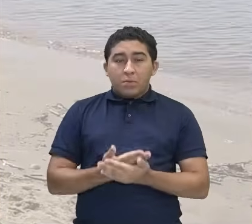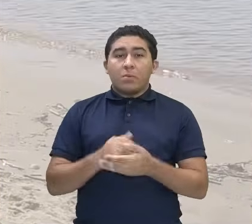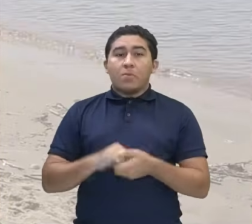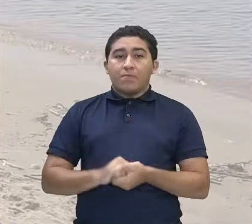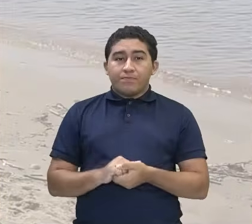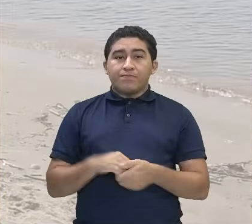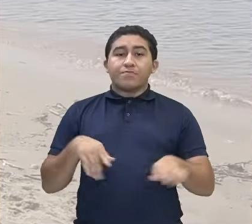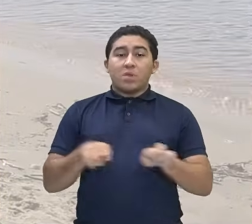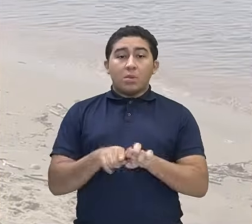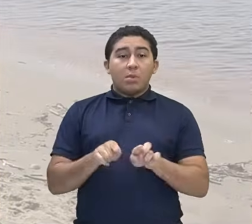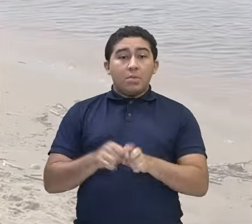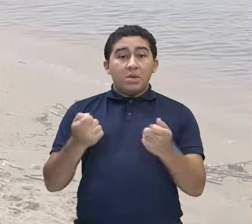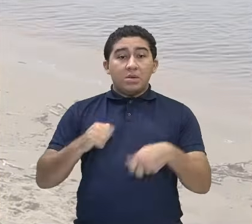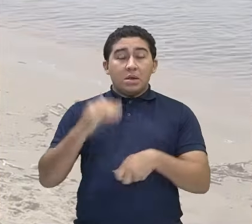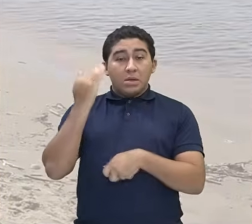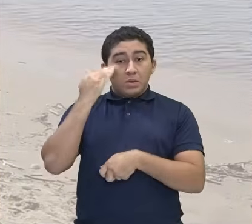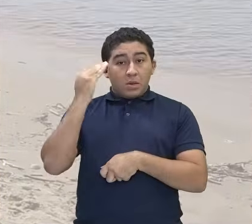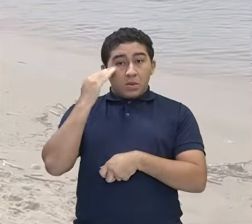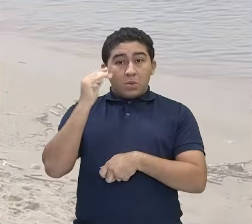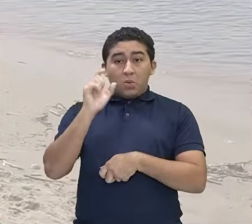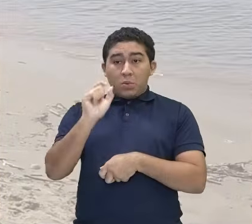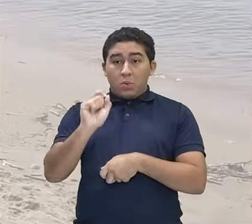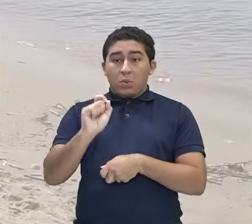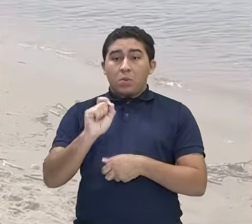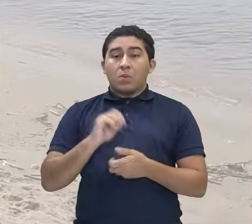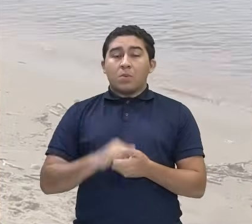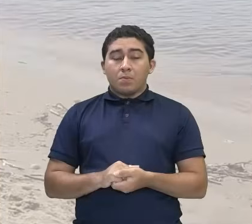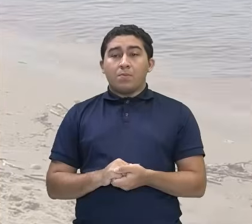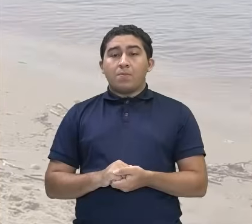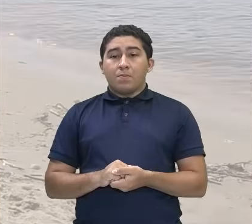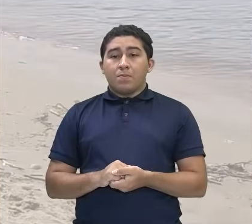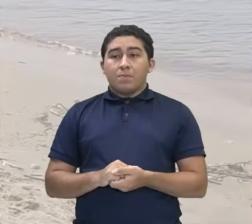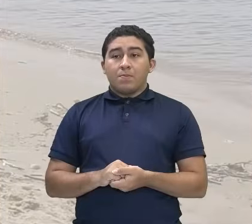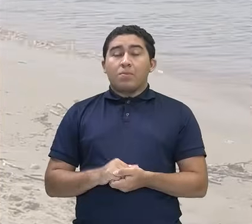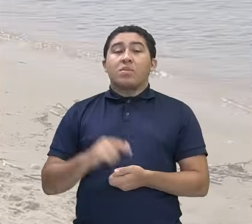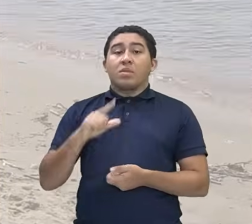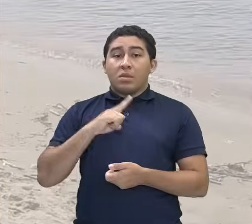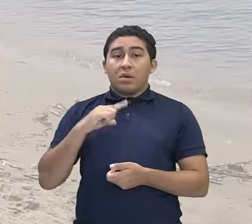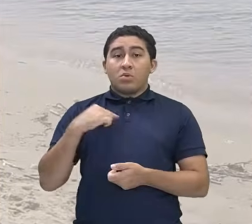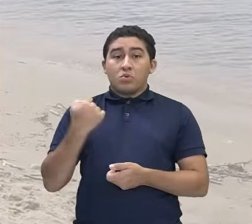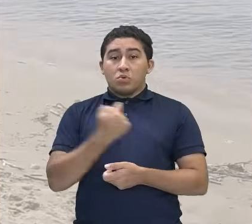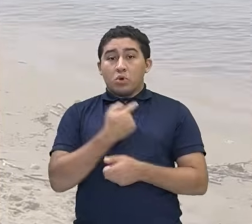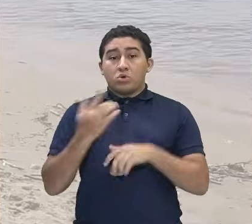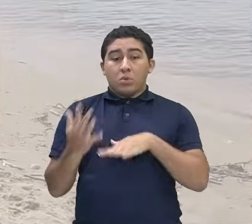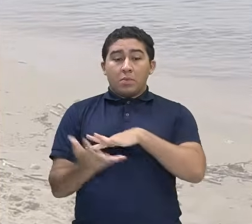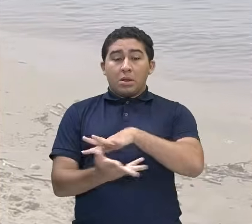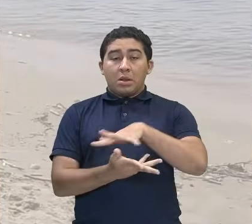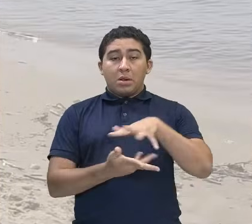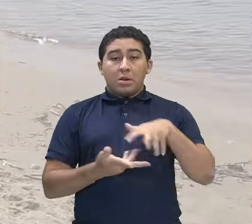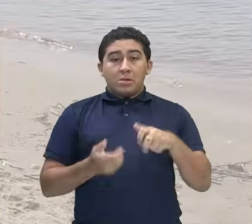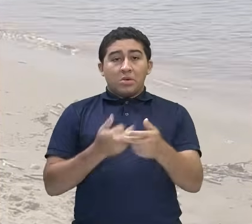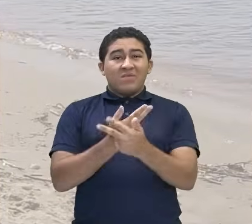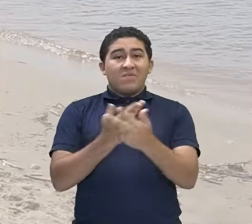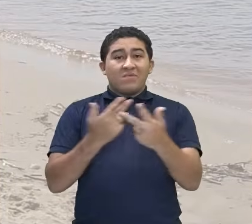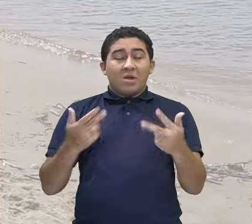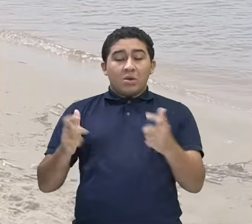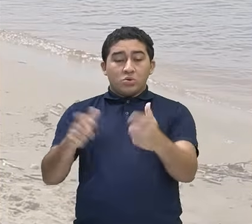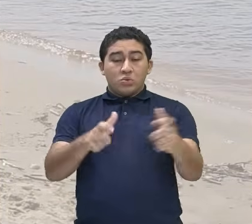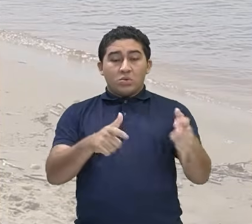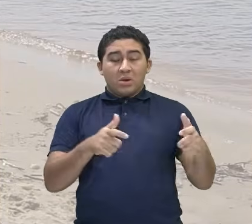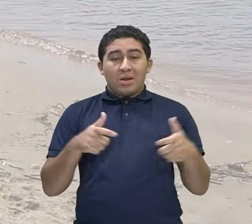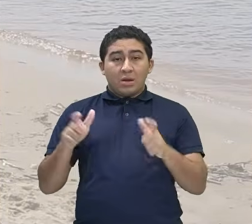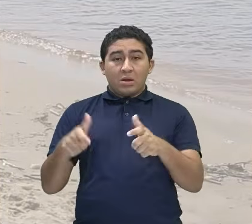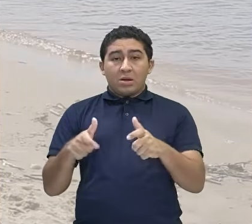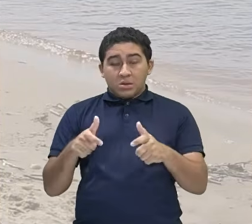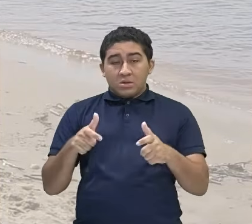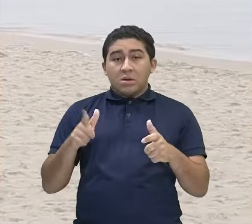que entender que vamos ter no nosso planeta diferentes zonas térmicas.